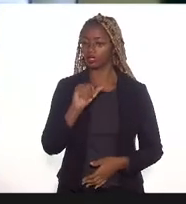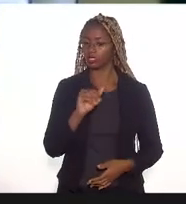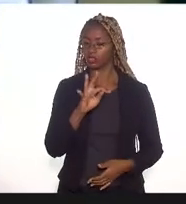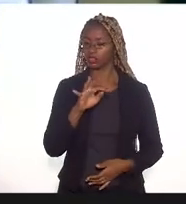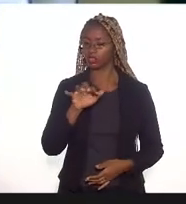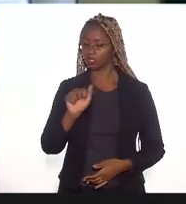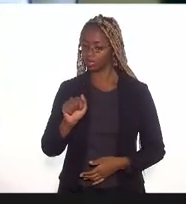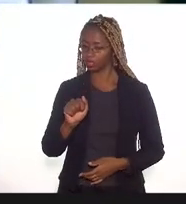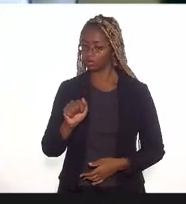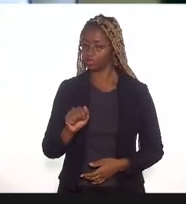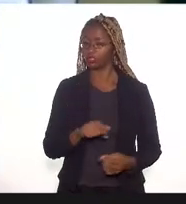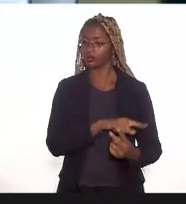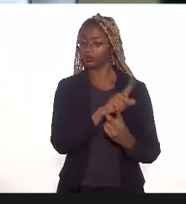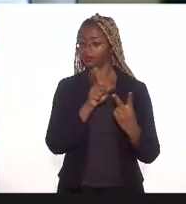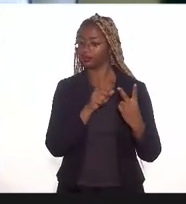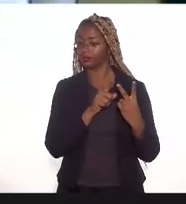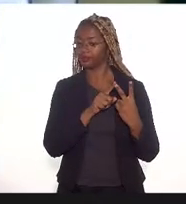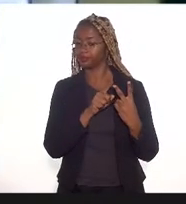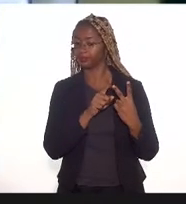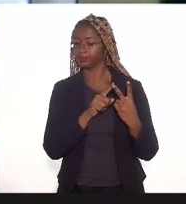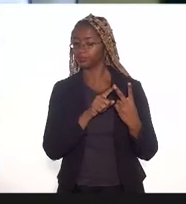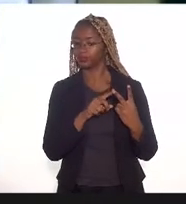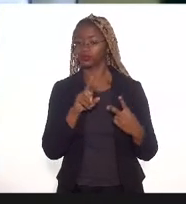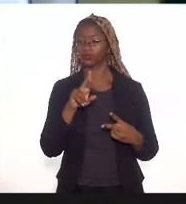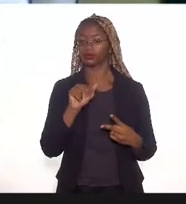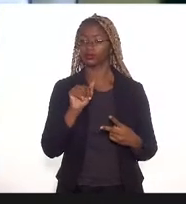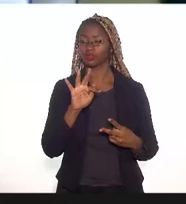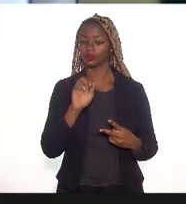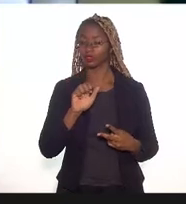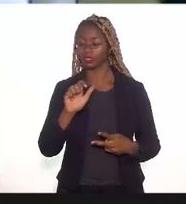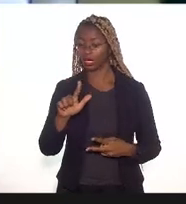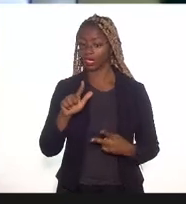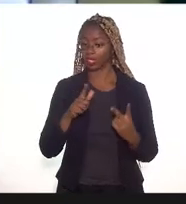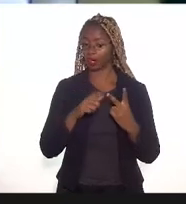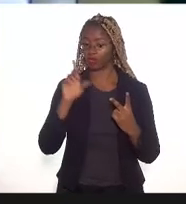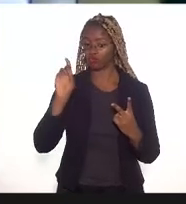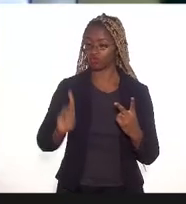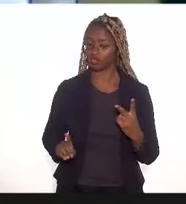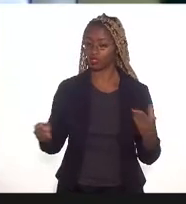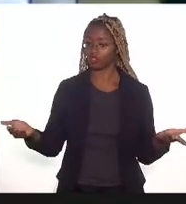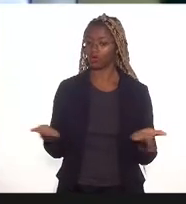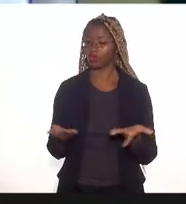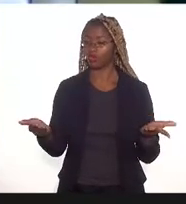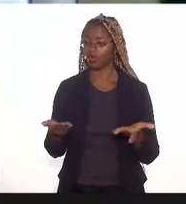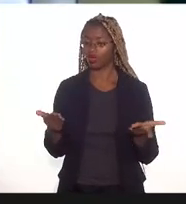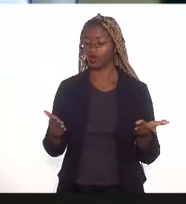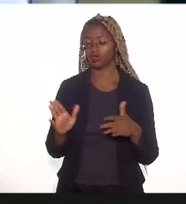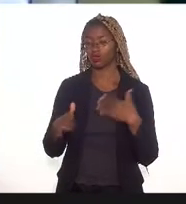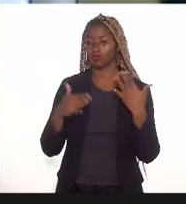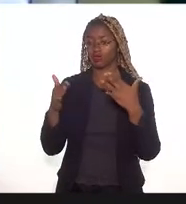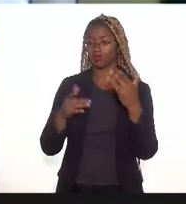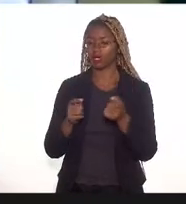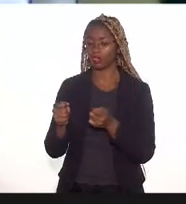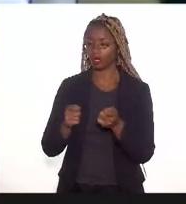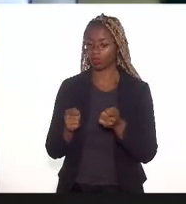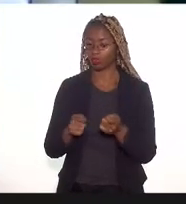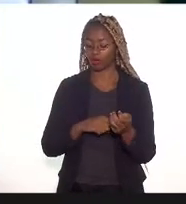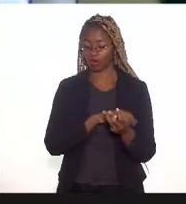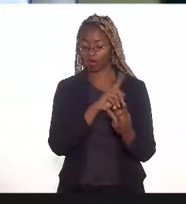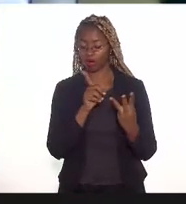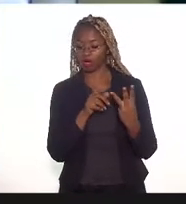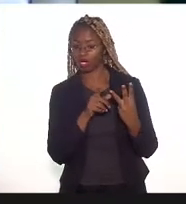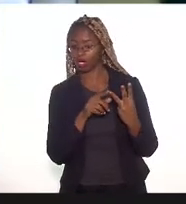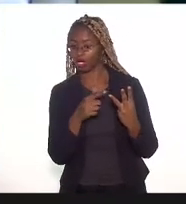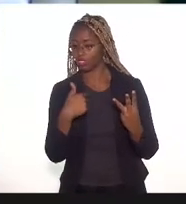Elliott. Temos também o Rafael Menezes, que representa hoje a diretoria de novos negócios e novos projetos. E